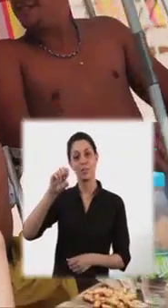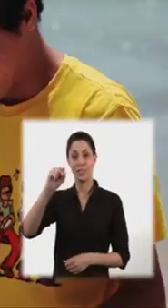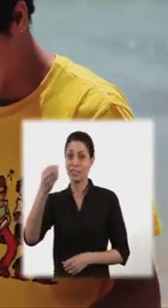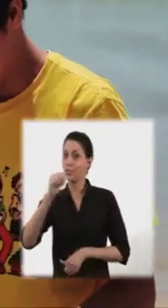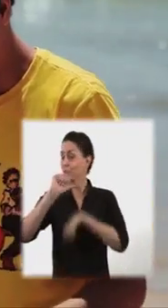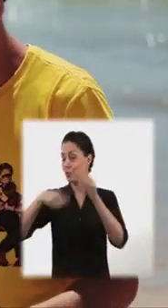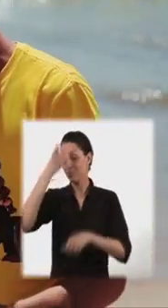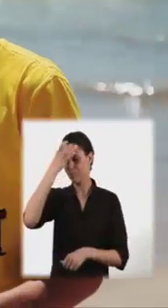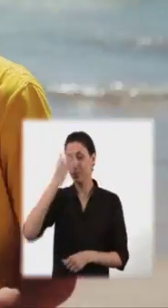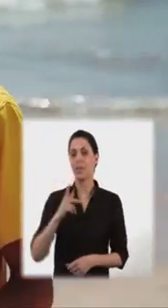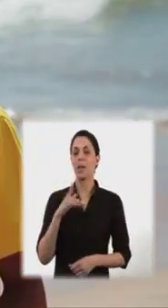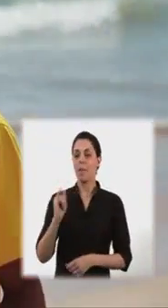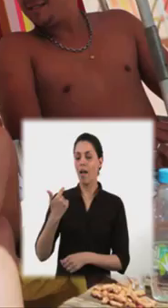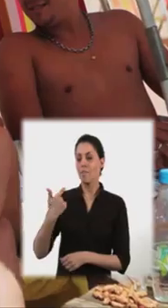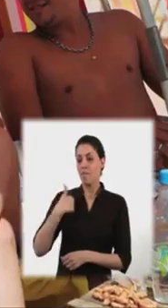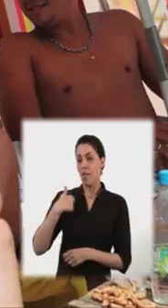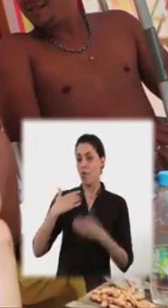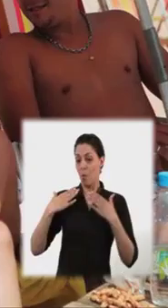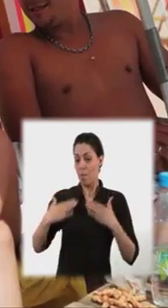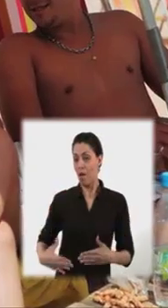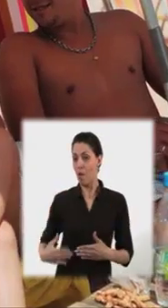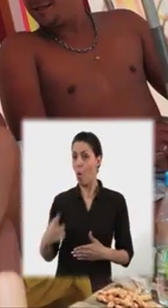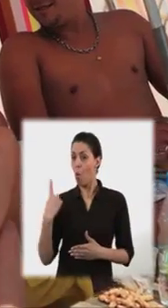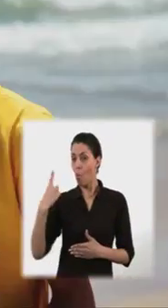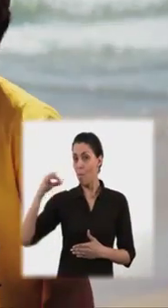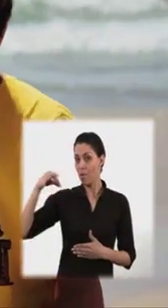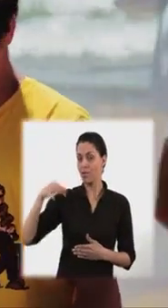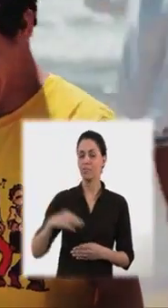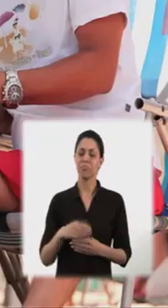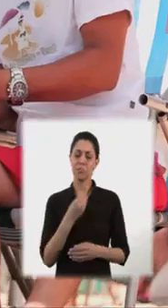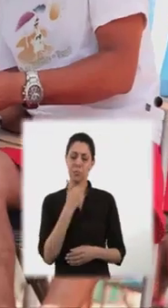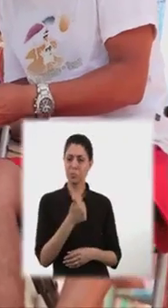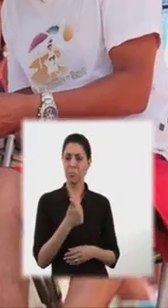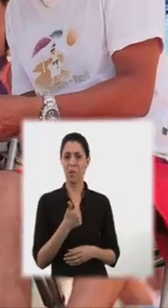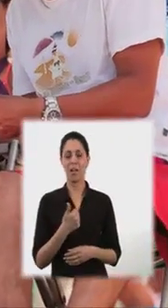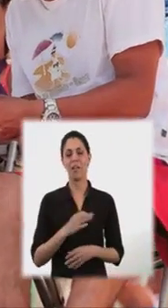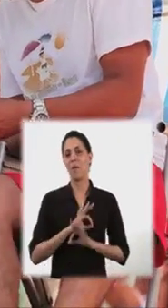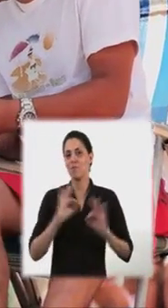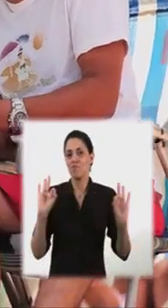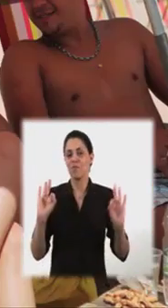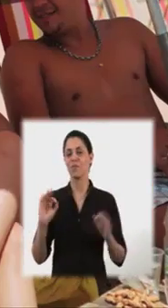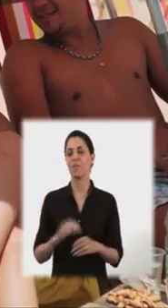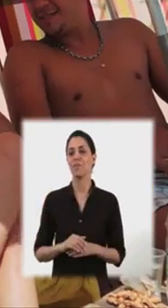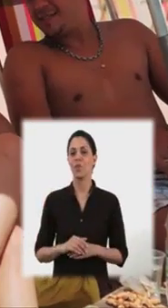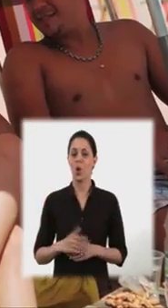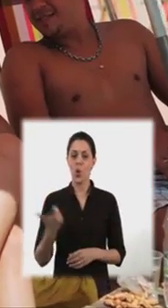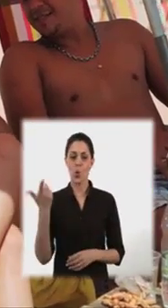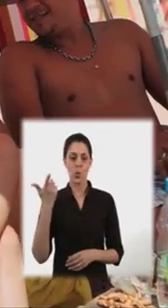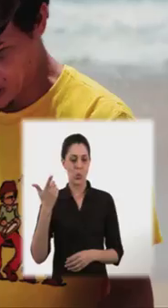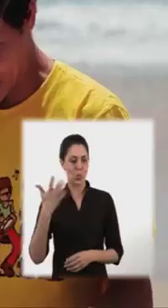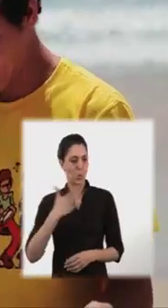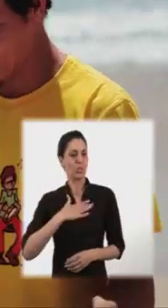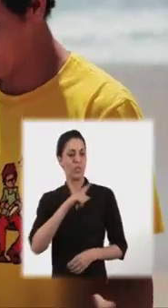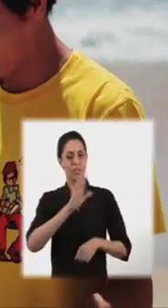tempo. Pai, vou usar maior de uma peça. pai, vou usar maior de uma peça. Muito bem. Muito bem, minha filha. Gostei da sua